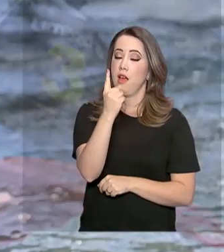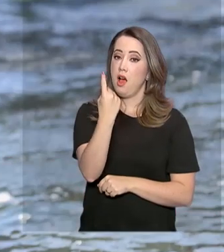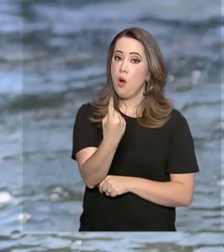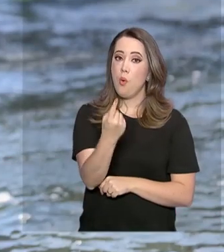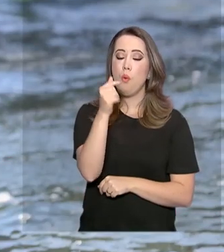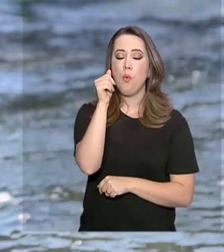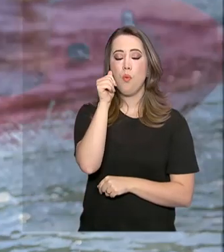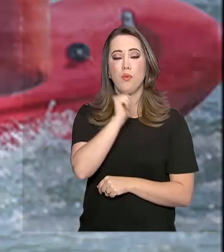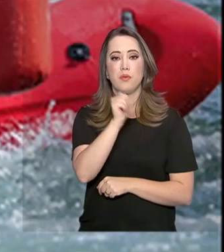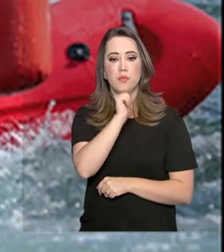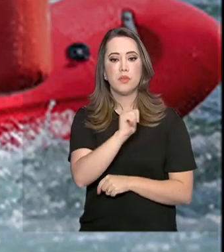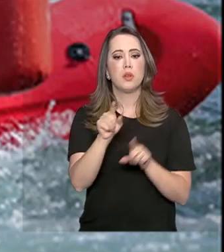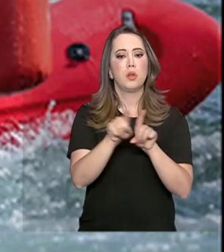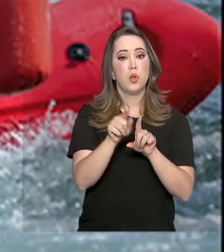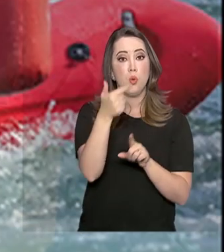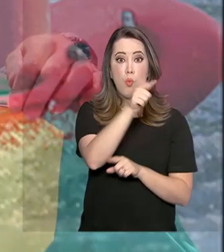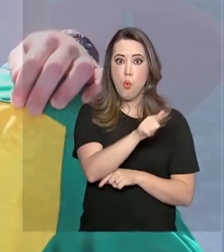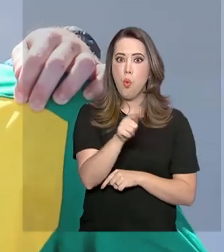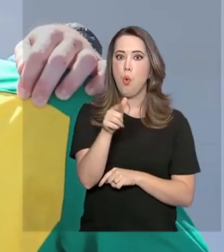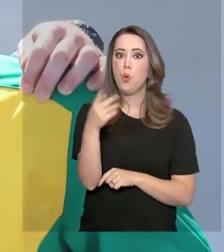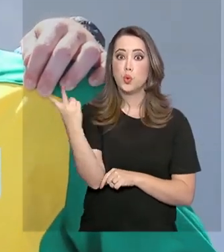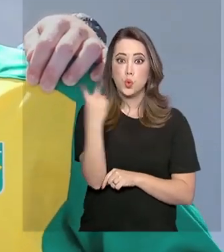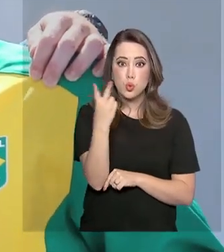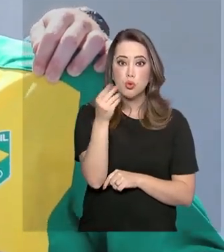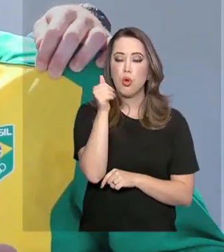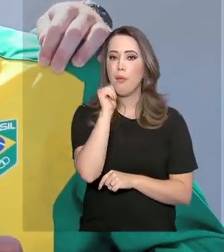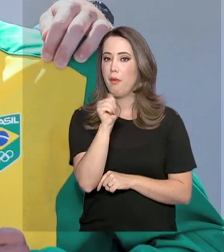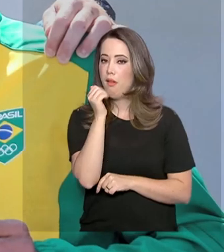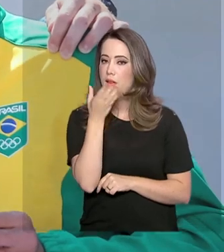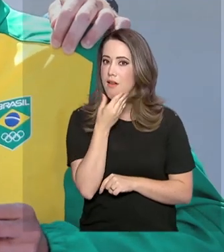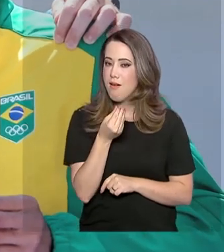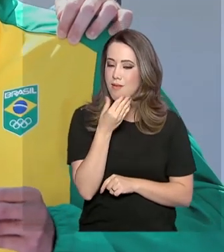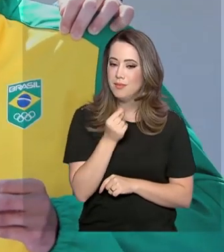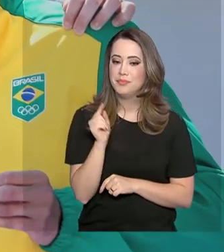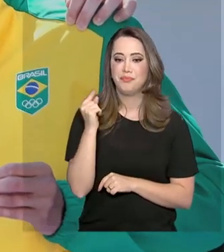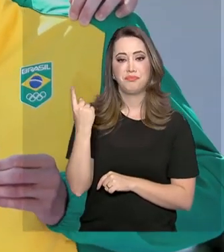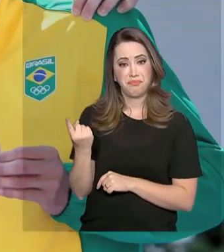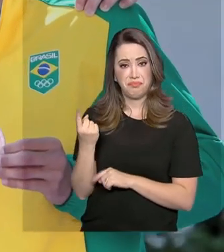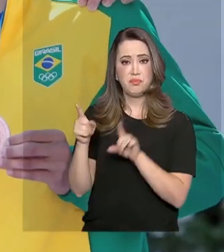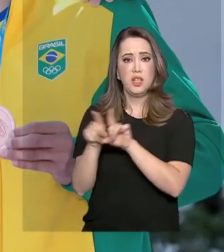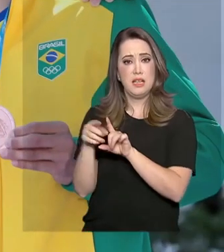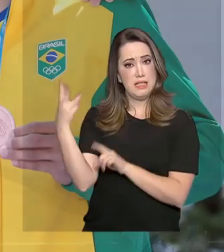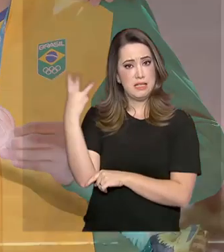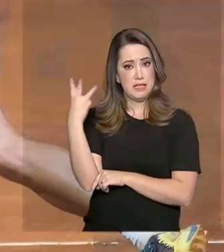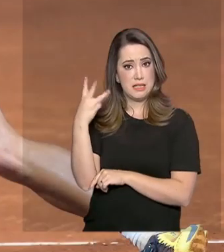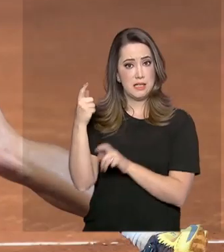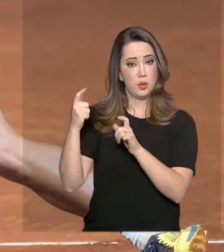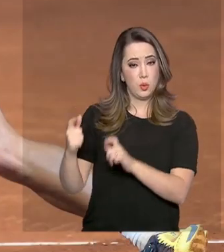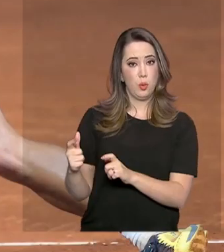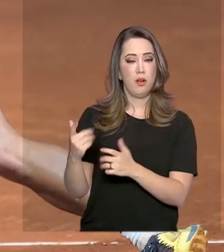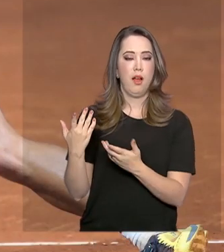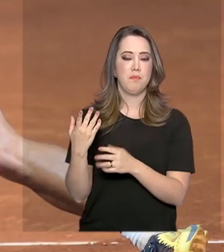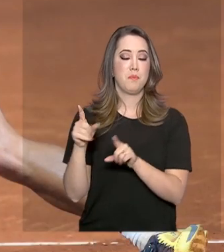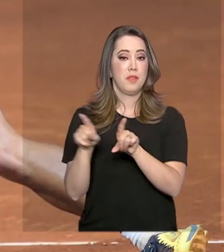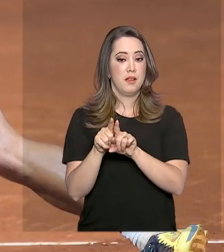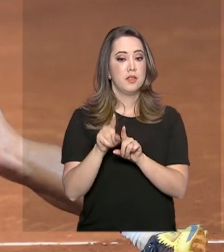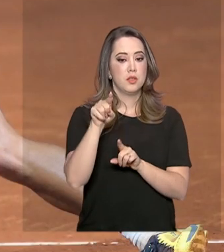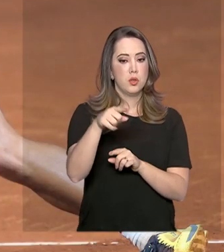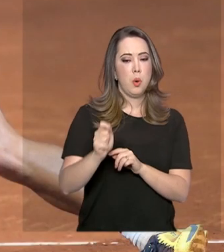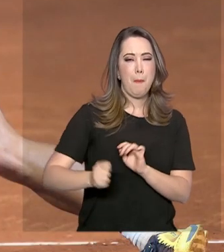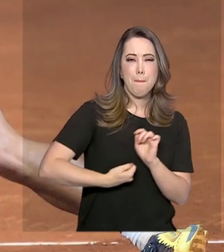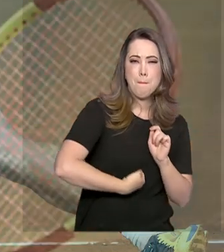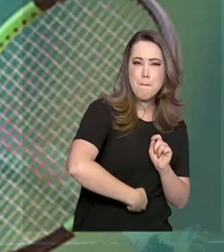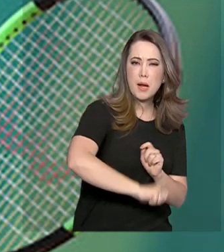extremo, feminino e masculino. Felipe Borges fechou C1 masculino em terceiro lugar. Já o tenista João